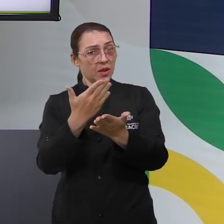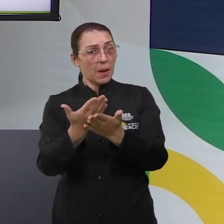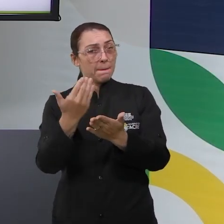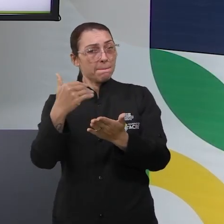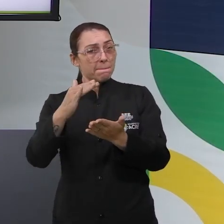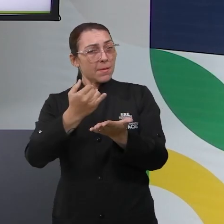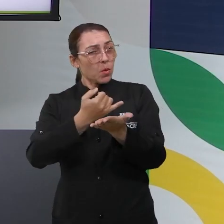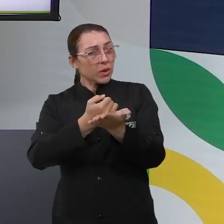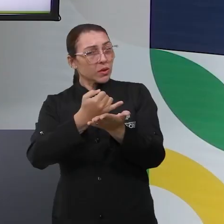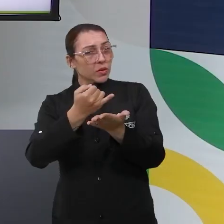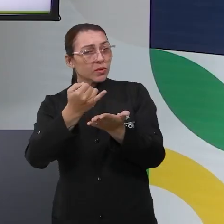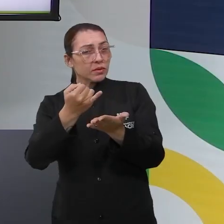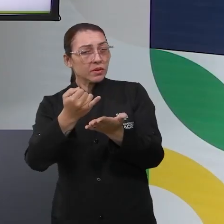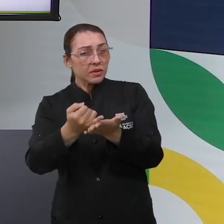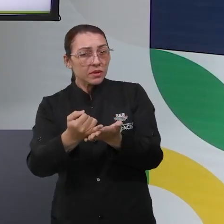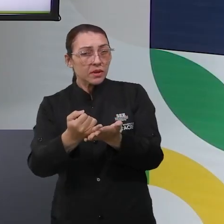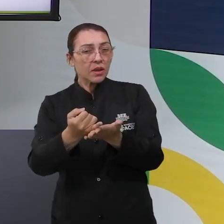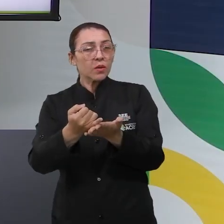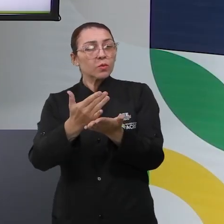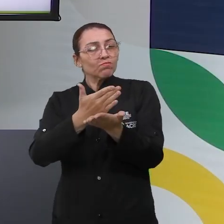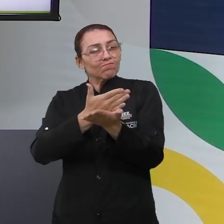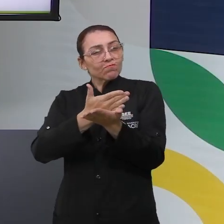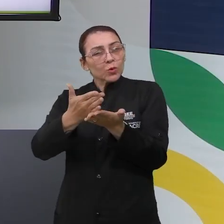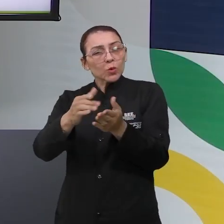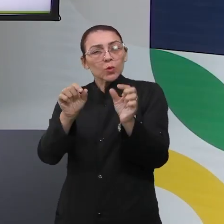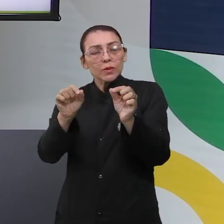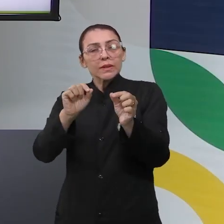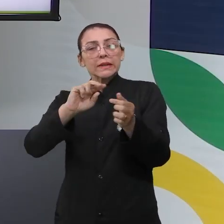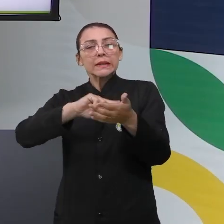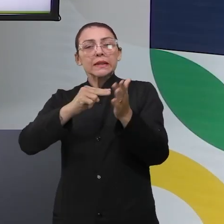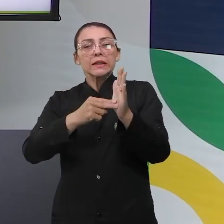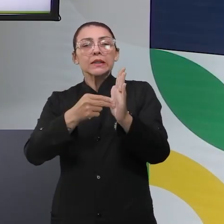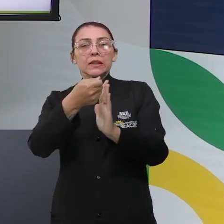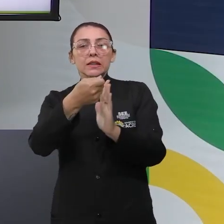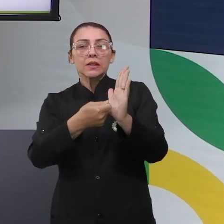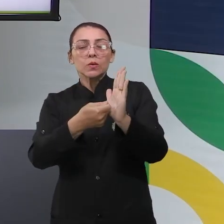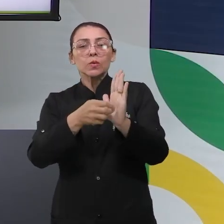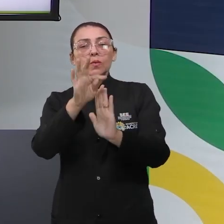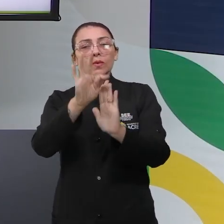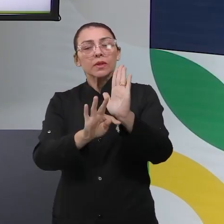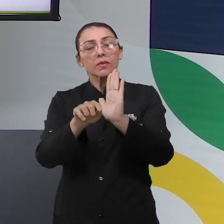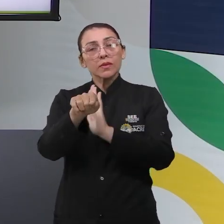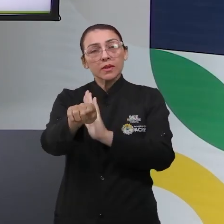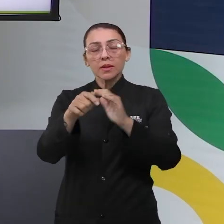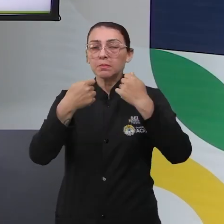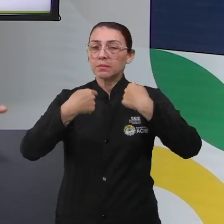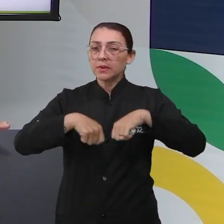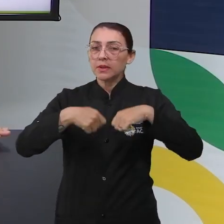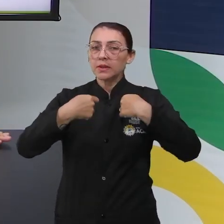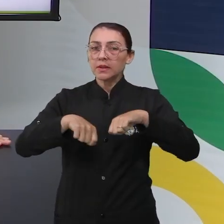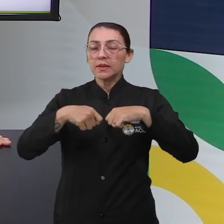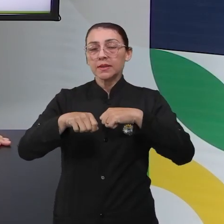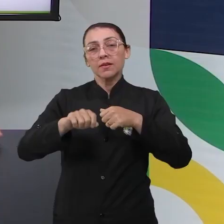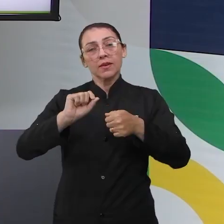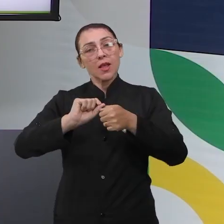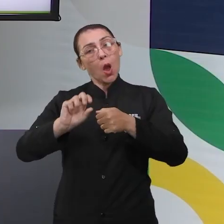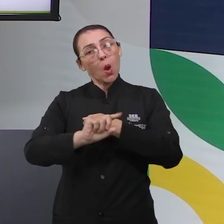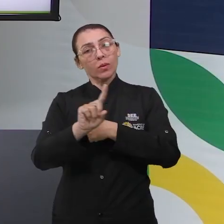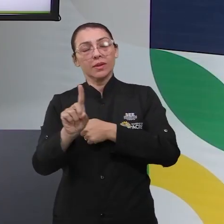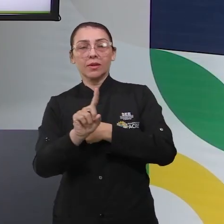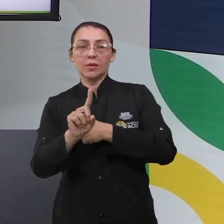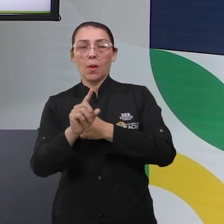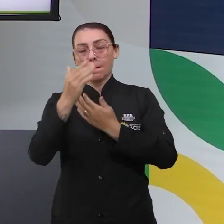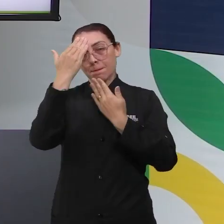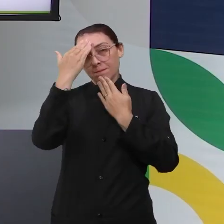mais ou menos uma pincelada sobre o que é a redação, o que é esse texto que vocês devem ou não fazer.